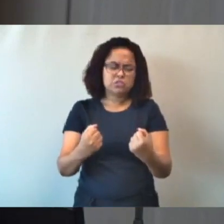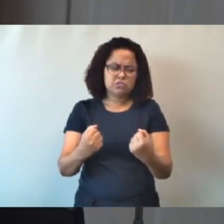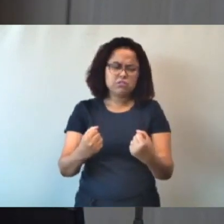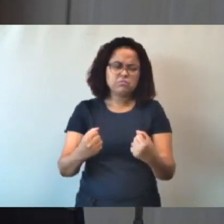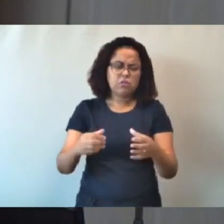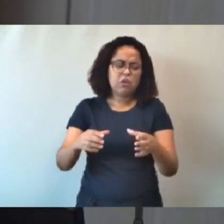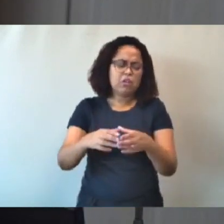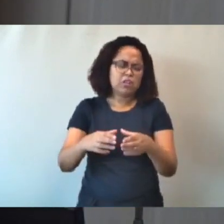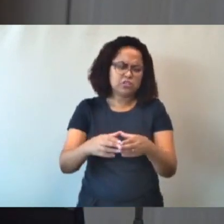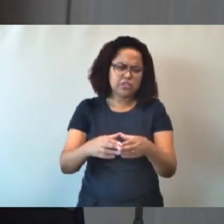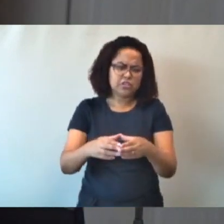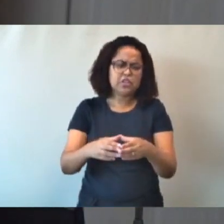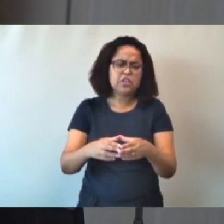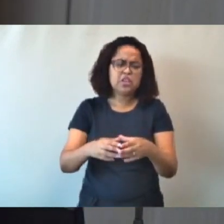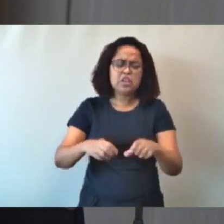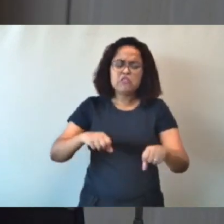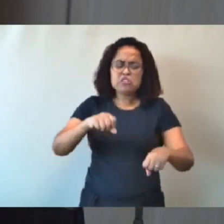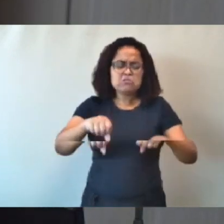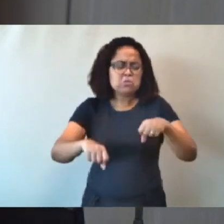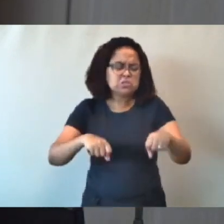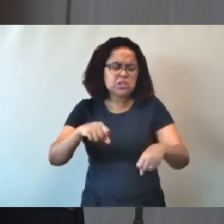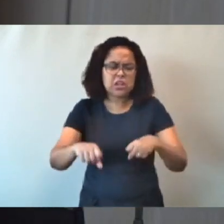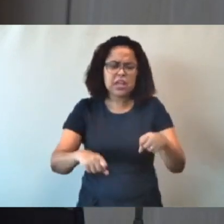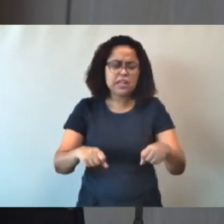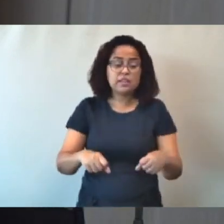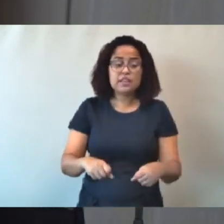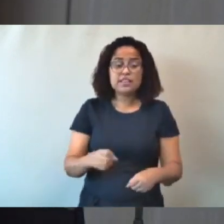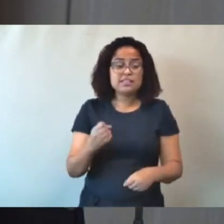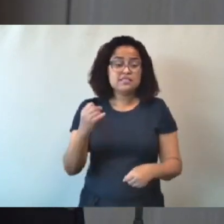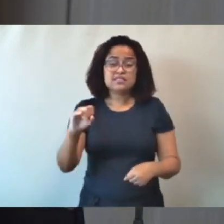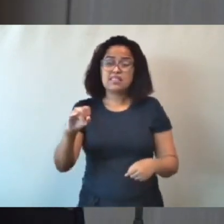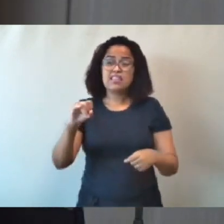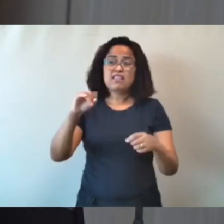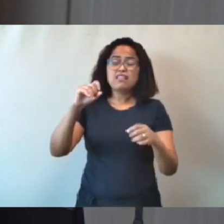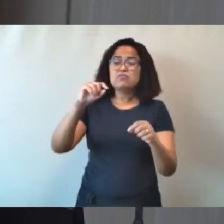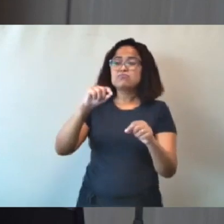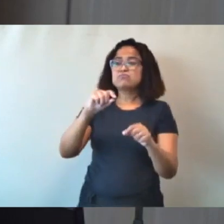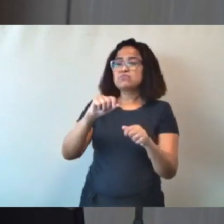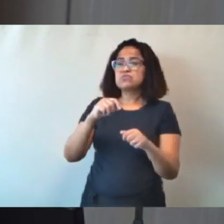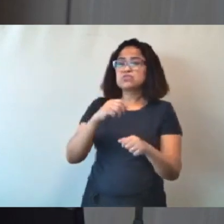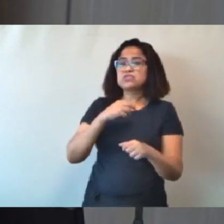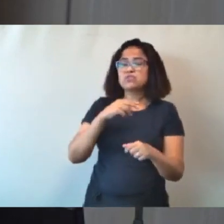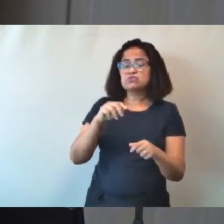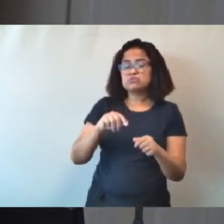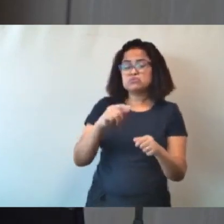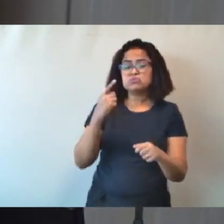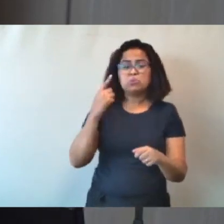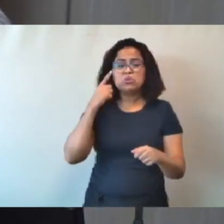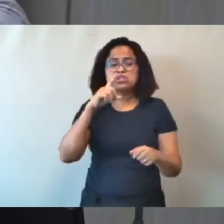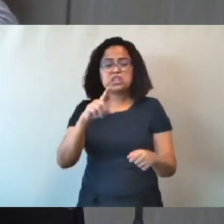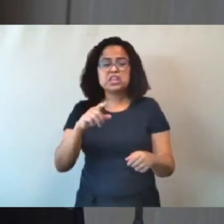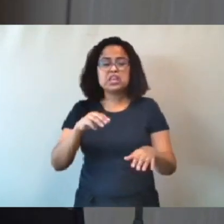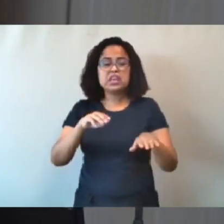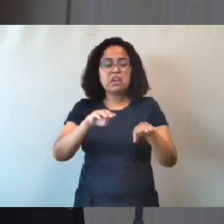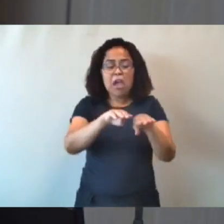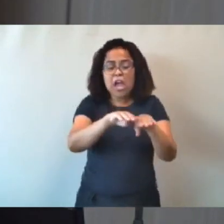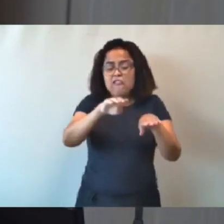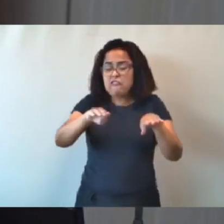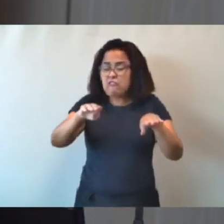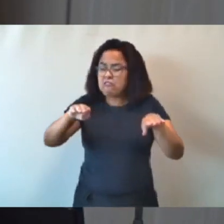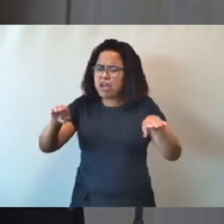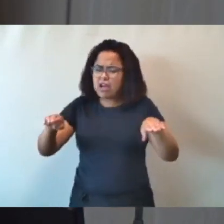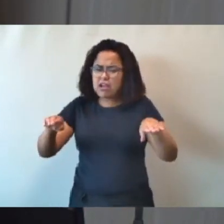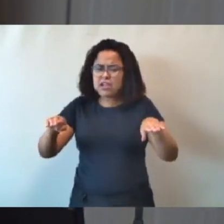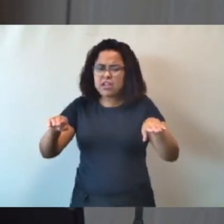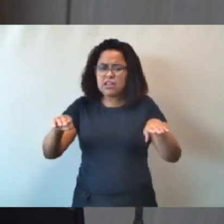tem cliente. Se não tiver lugar para parar o carro, ninguém vai. Então, quando você tira a área de